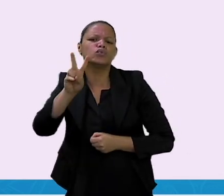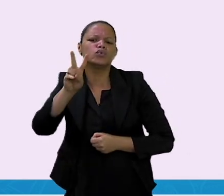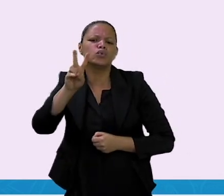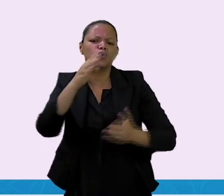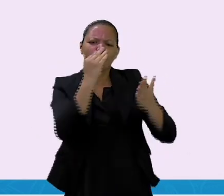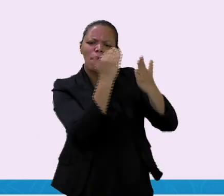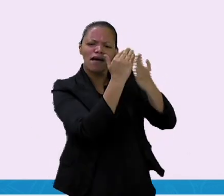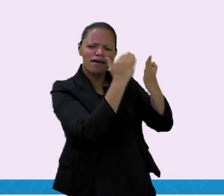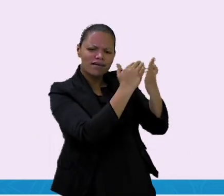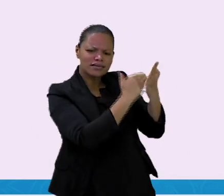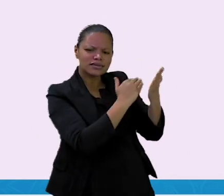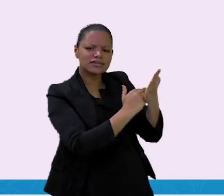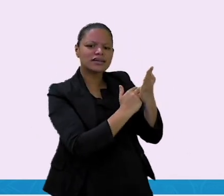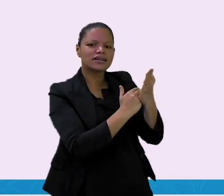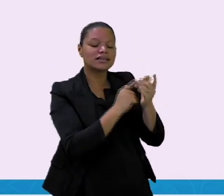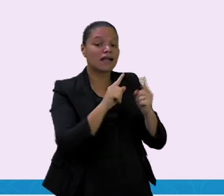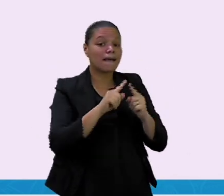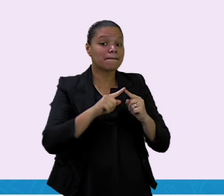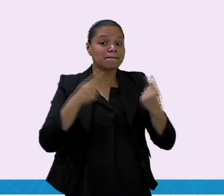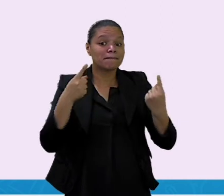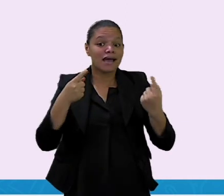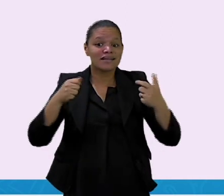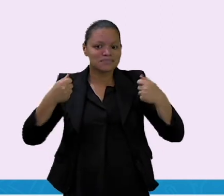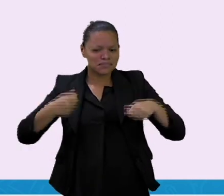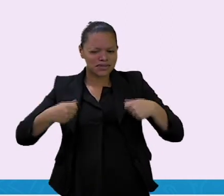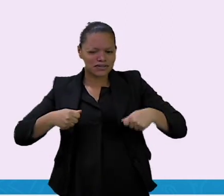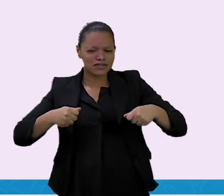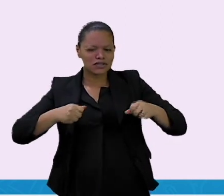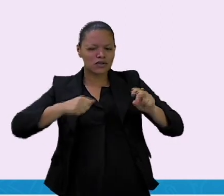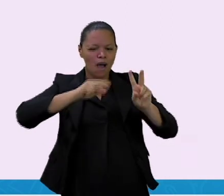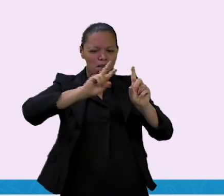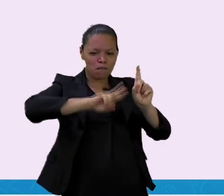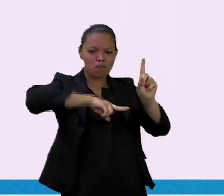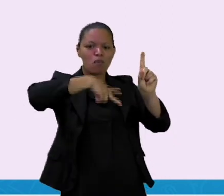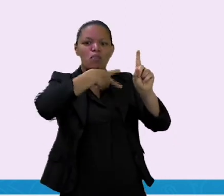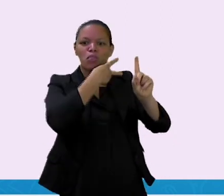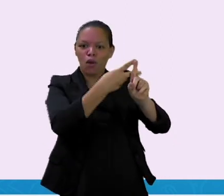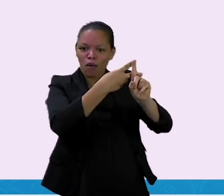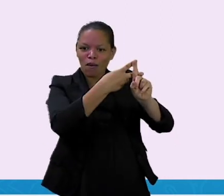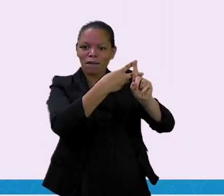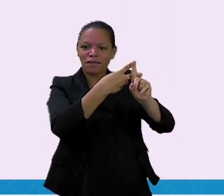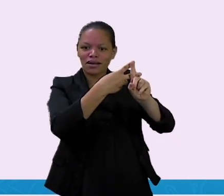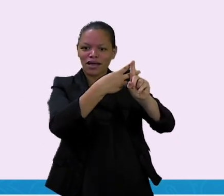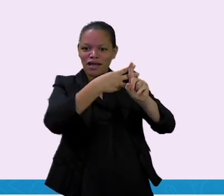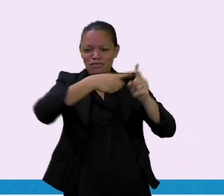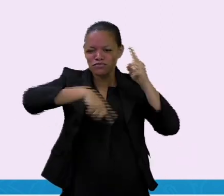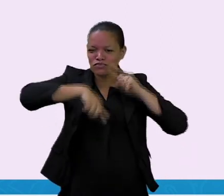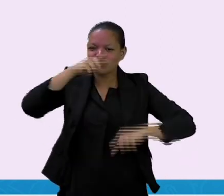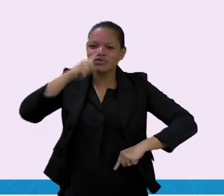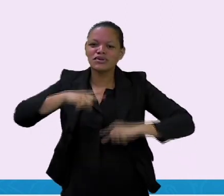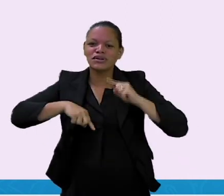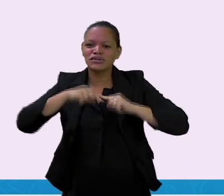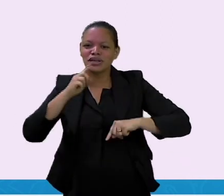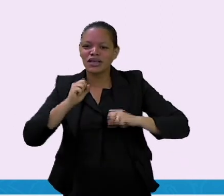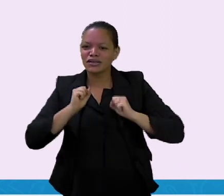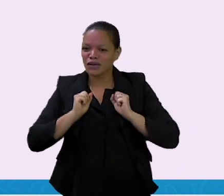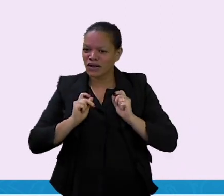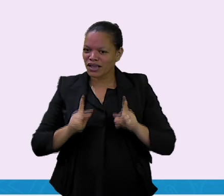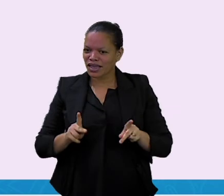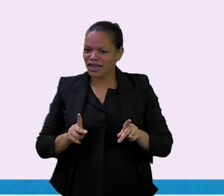será necessário dobrar os ingredientes. Então, dobrar. Neste caso,